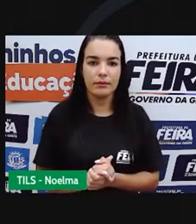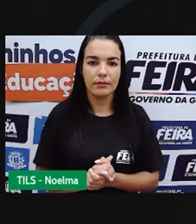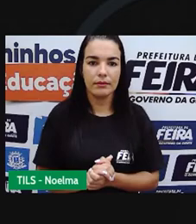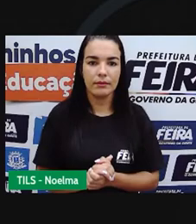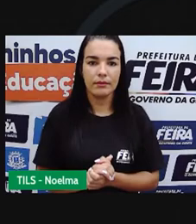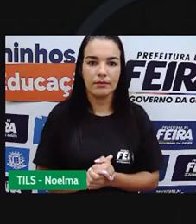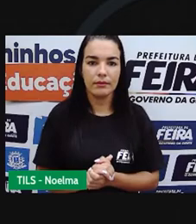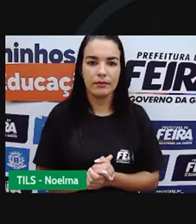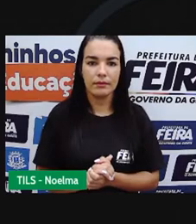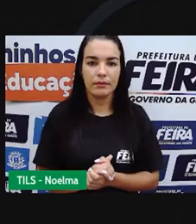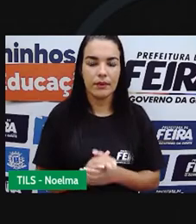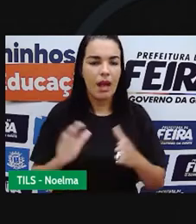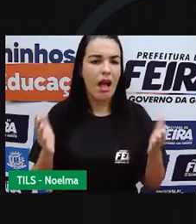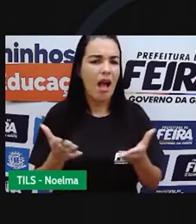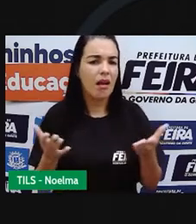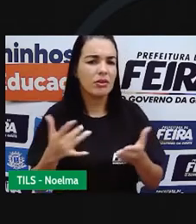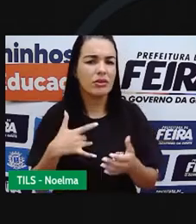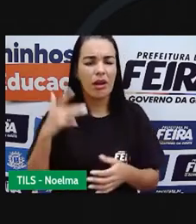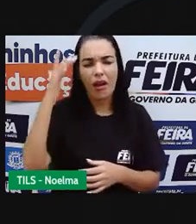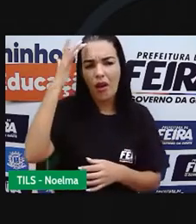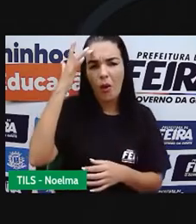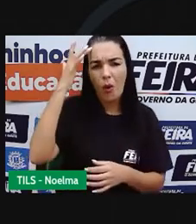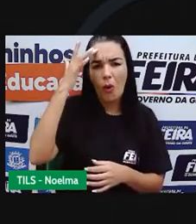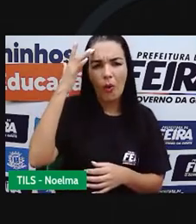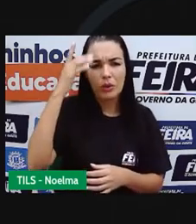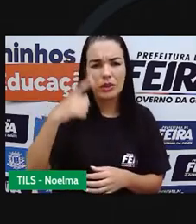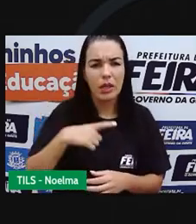Eu acho que hoje eu me vejo com a imagem real que eu tenho.